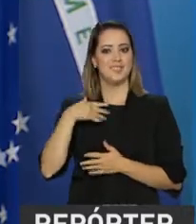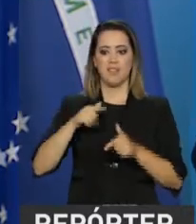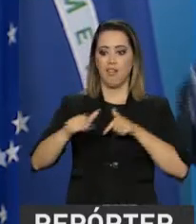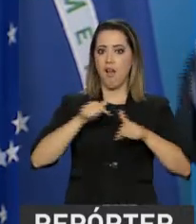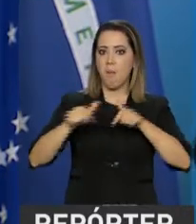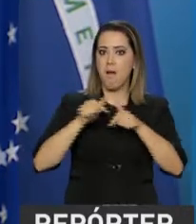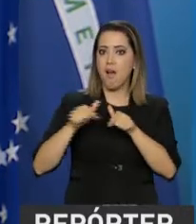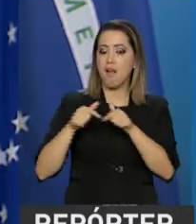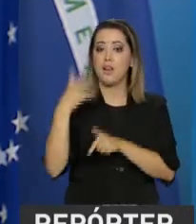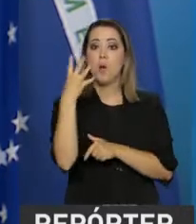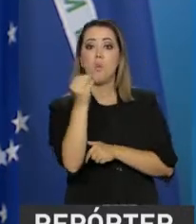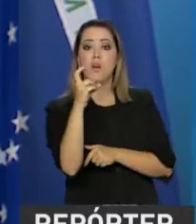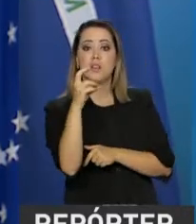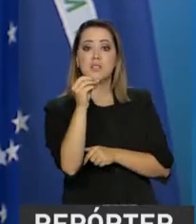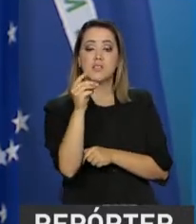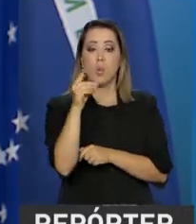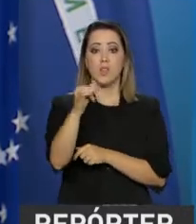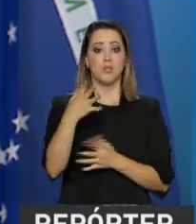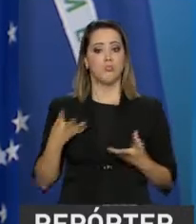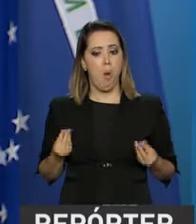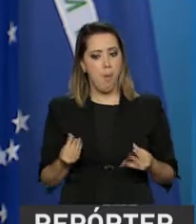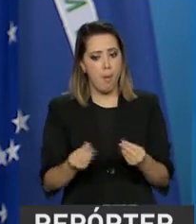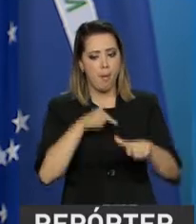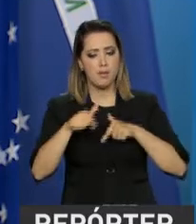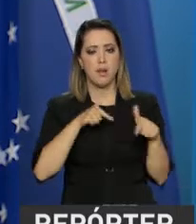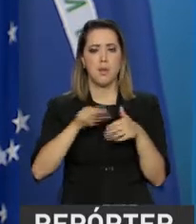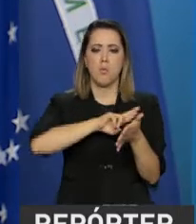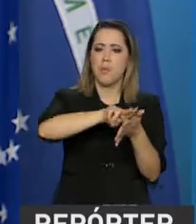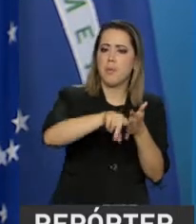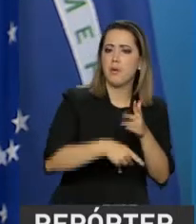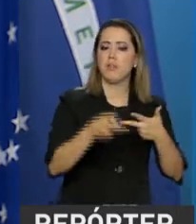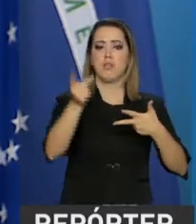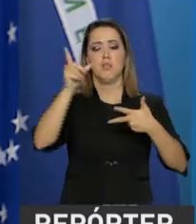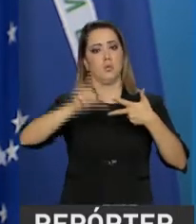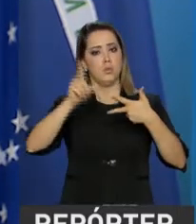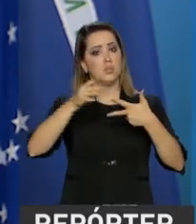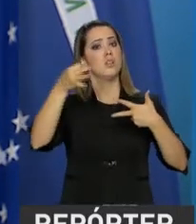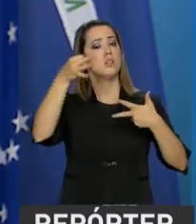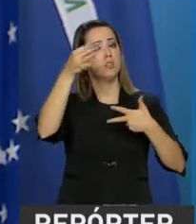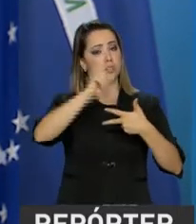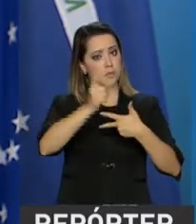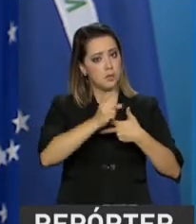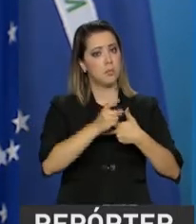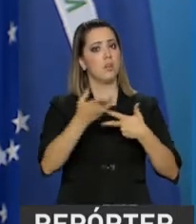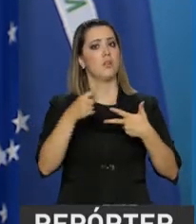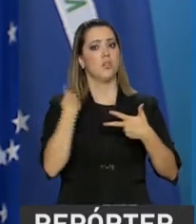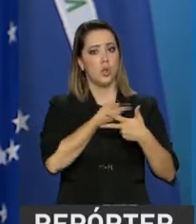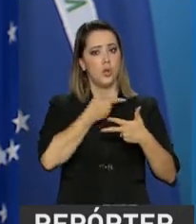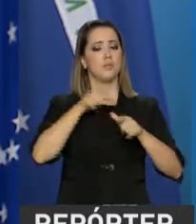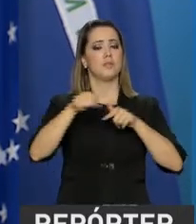os últimos 40 50 dias é impressionante como tudo tanto no plano legislativo como no plano administrativo do